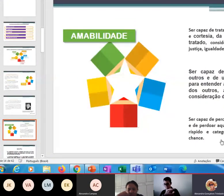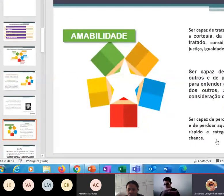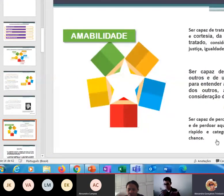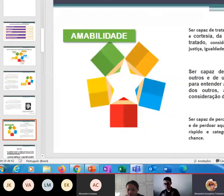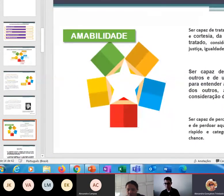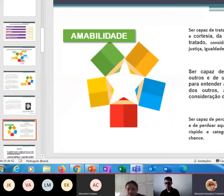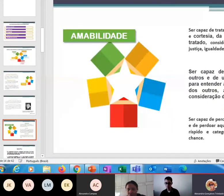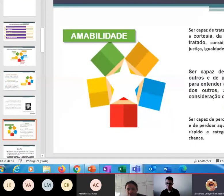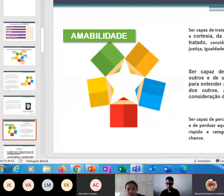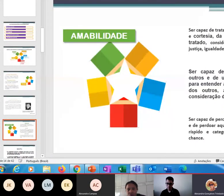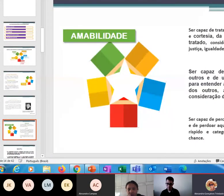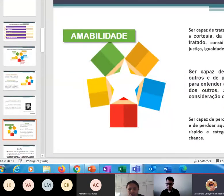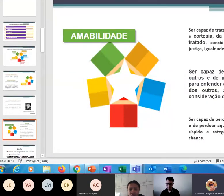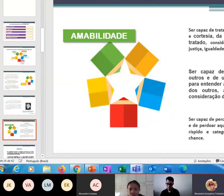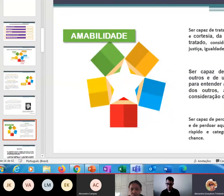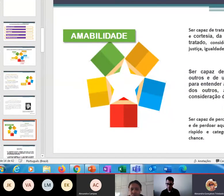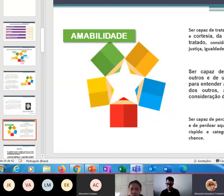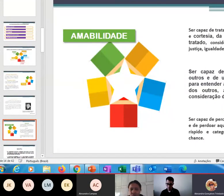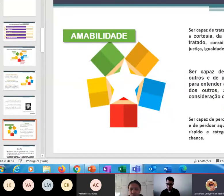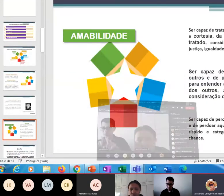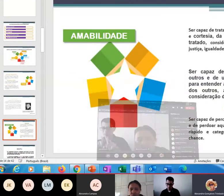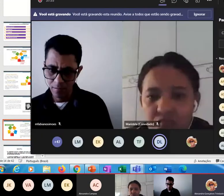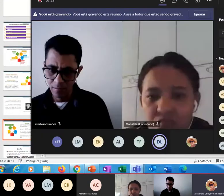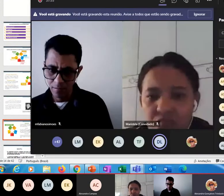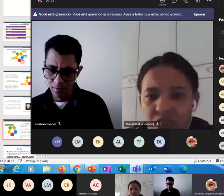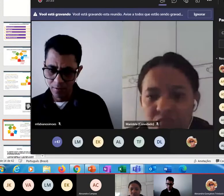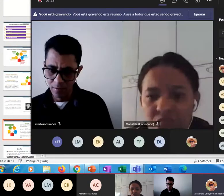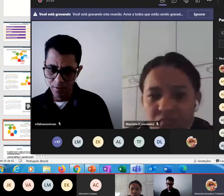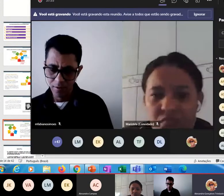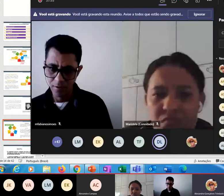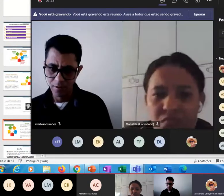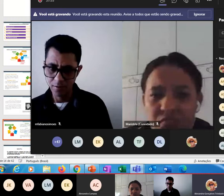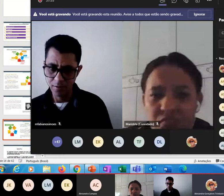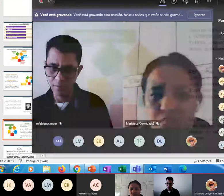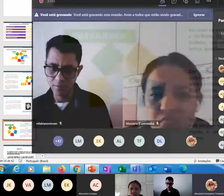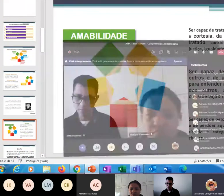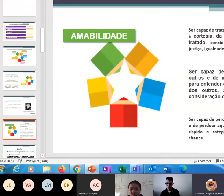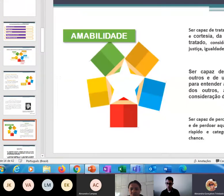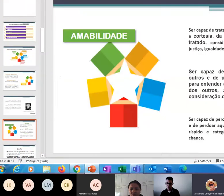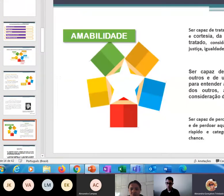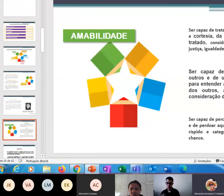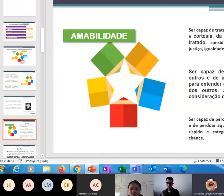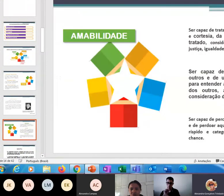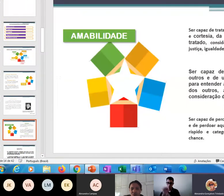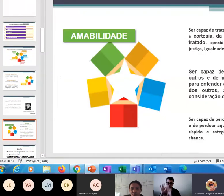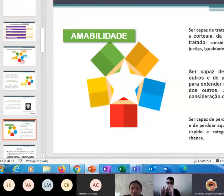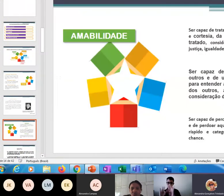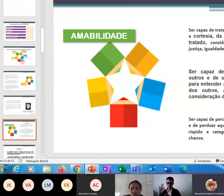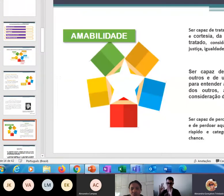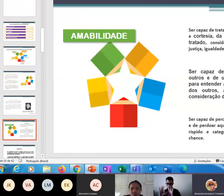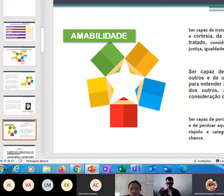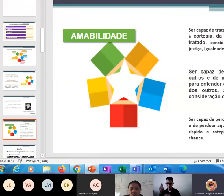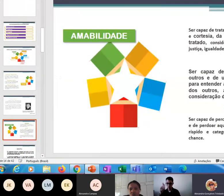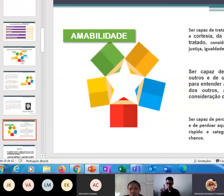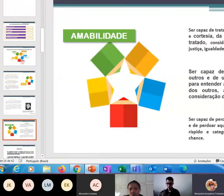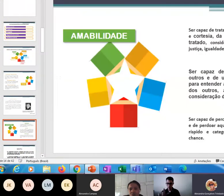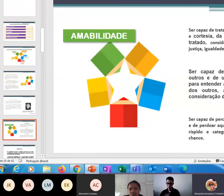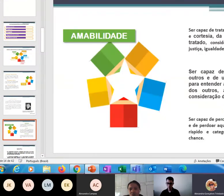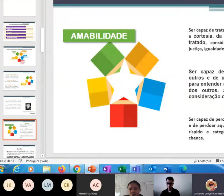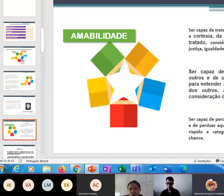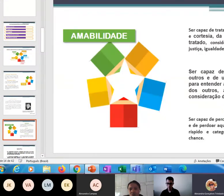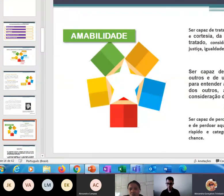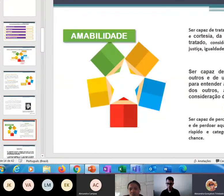Peraí, deixa eu só arrastar. Para mim não aparece. Espera só um pouquinho. Bom,